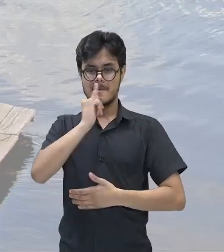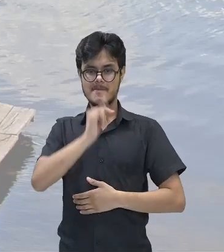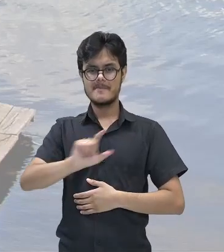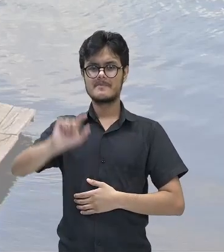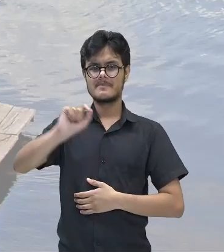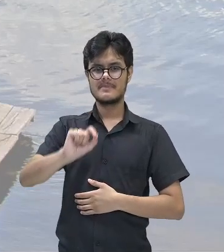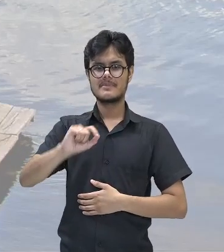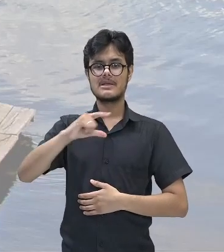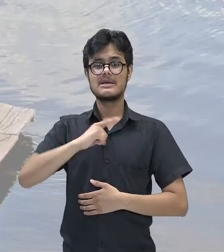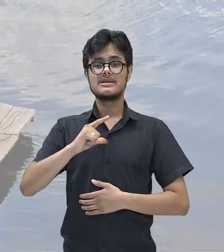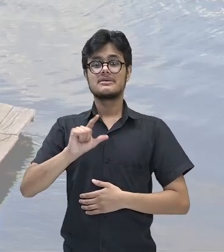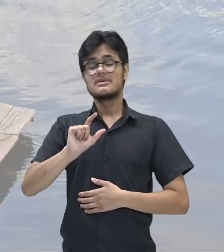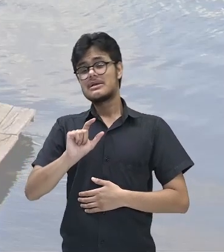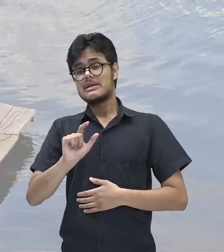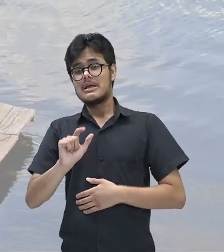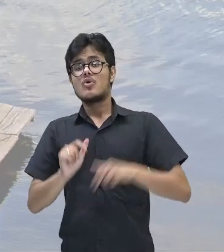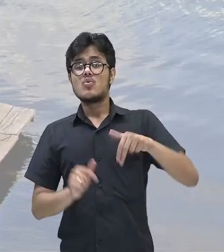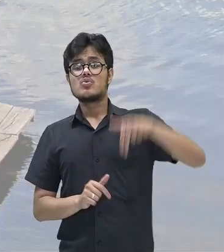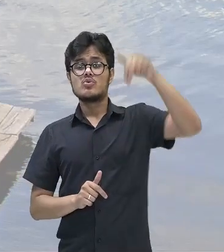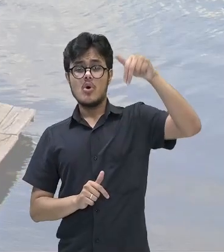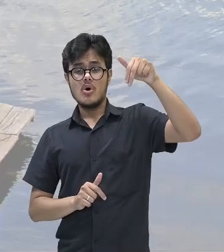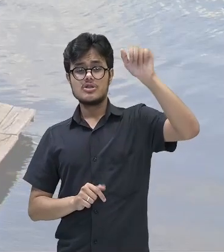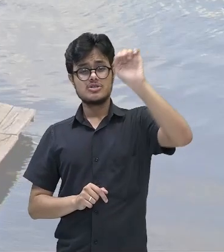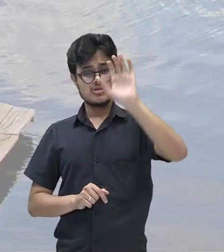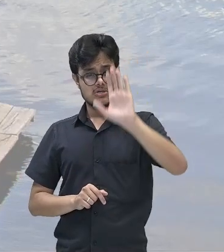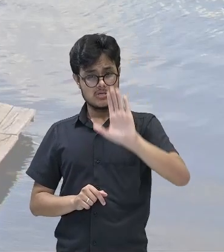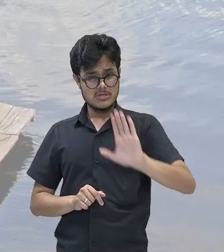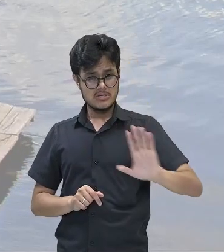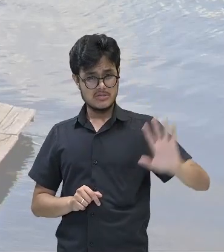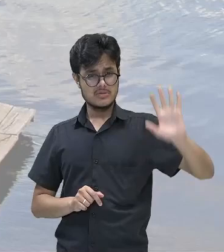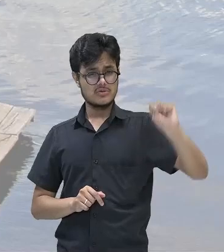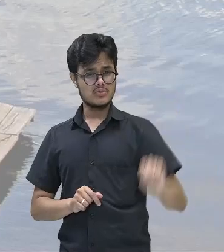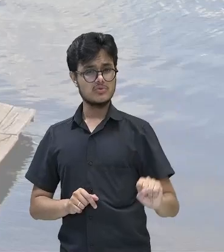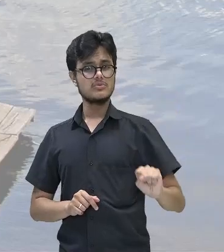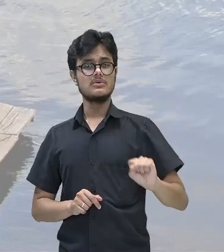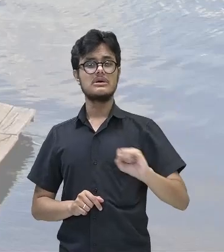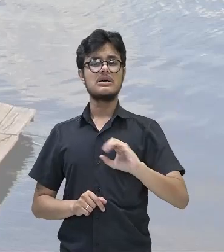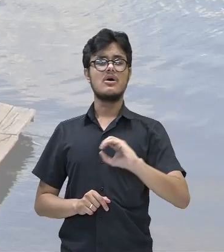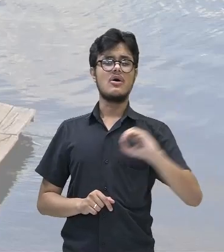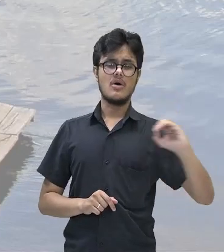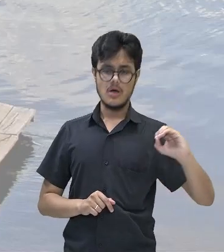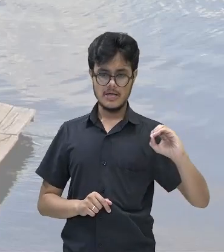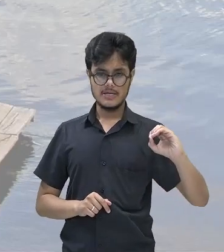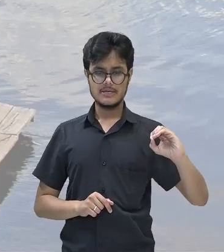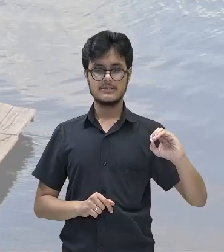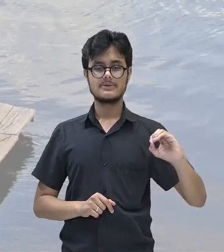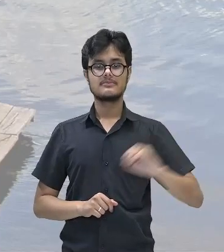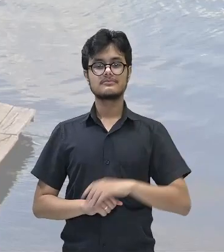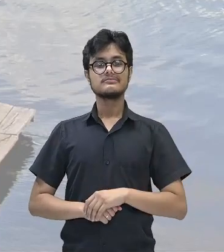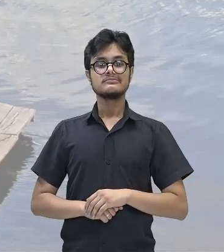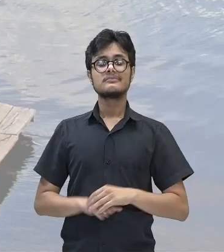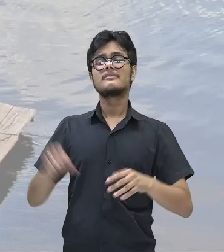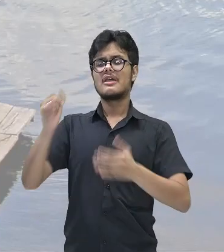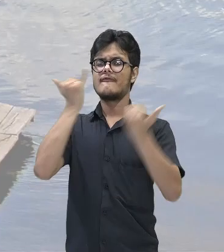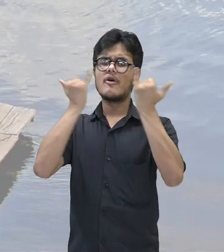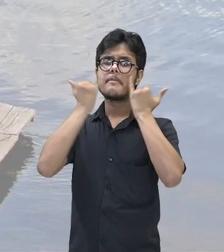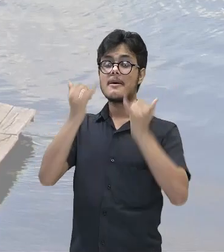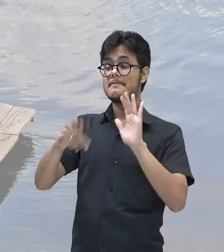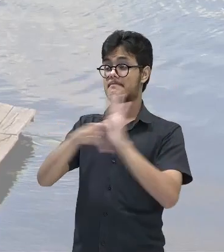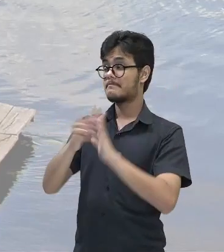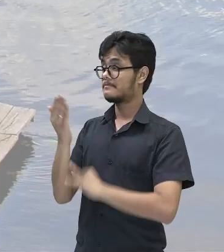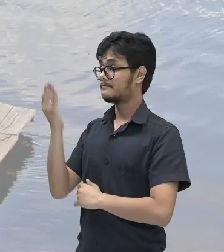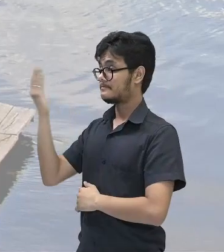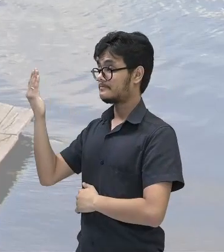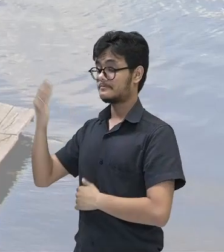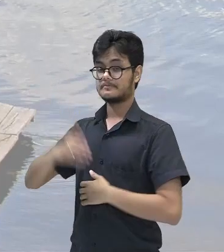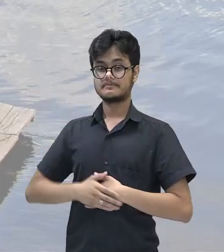escudo das Guianas, que está ao norte, os Andes e os Andes, que está ao oeste, e o escudo brasileiro, que está ao sul. Então, nessa